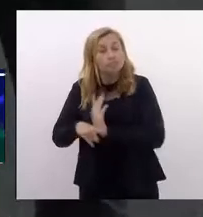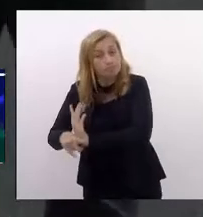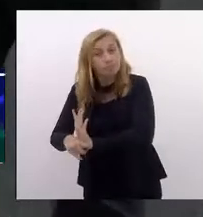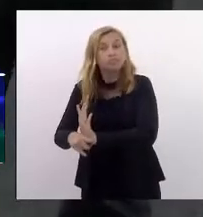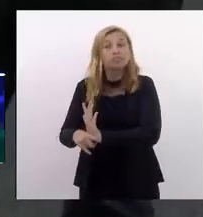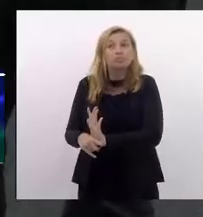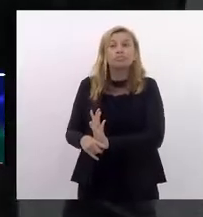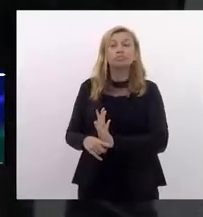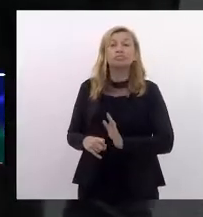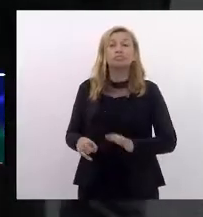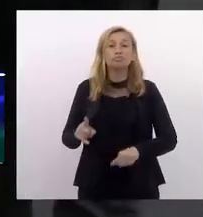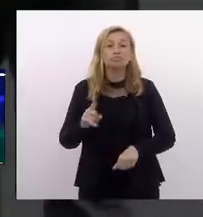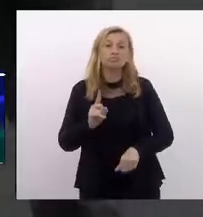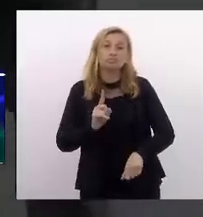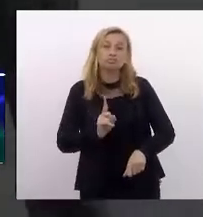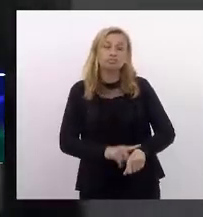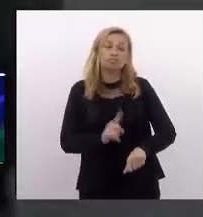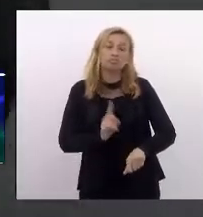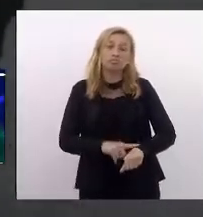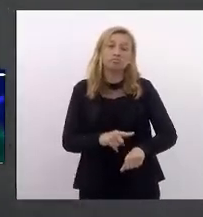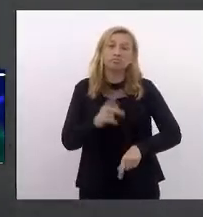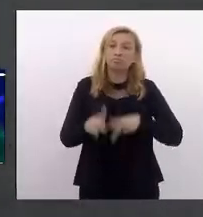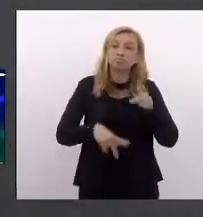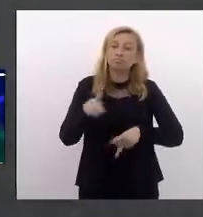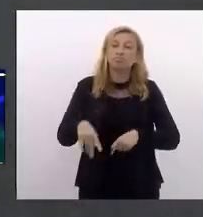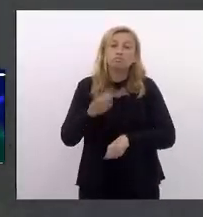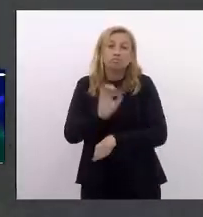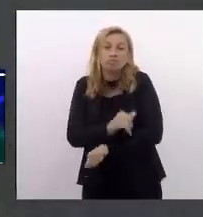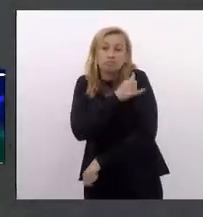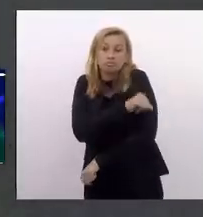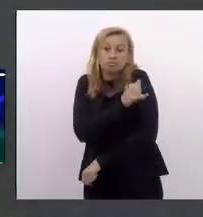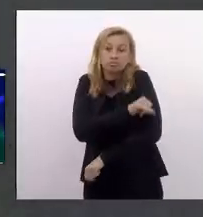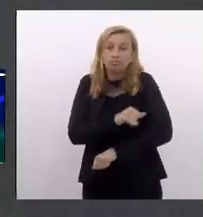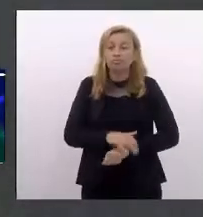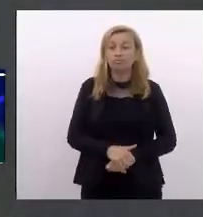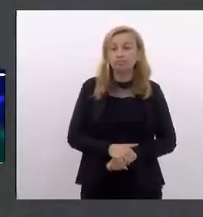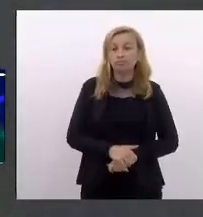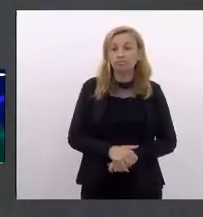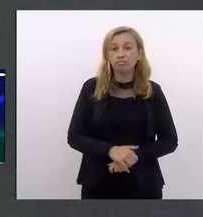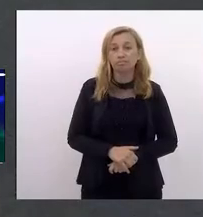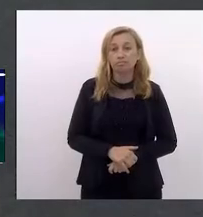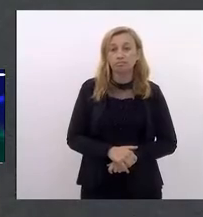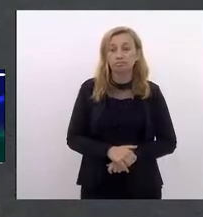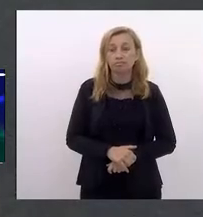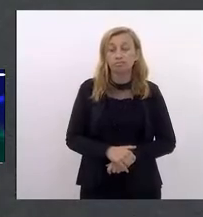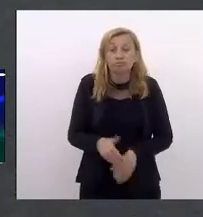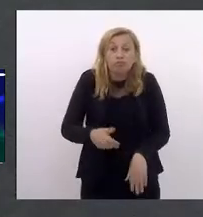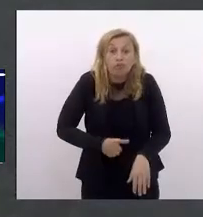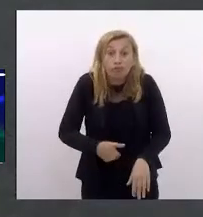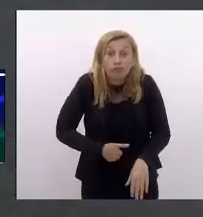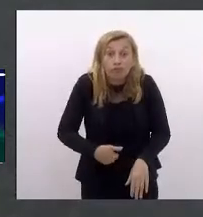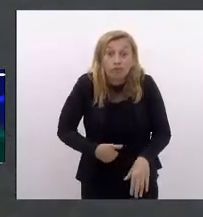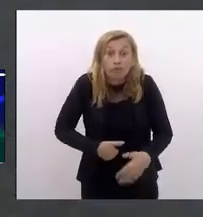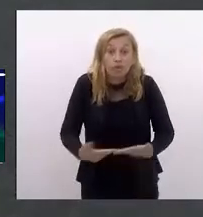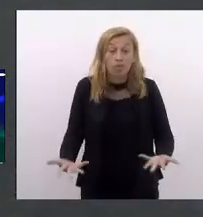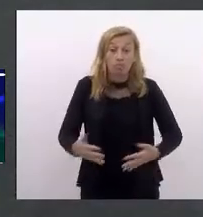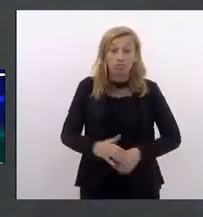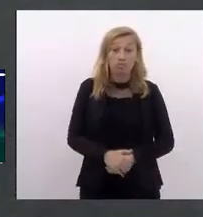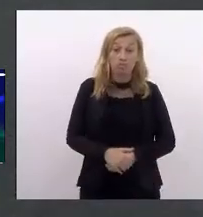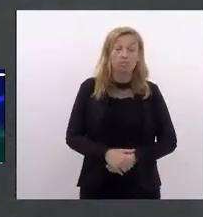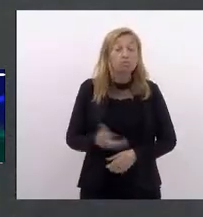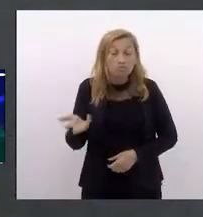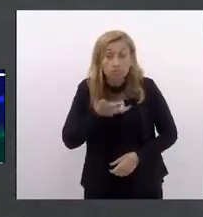a pobreza no momento em que o povo o Rio de Janeiro mas sofre que passa fome que